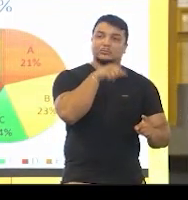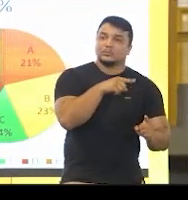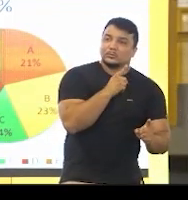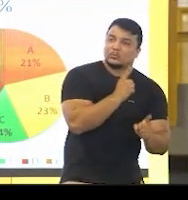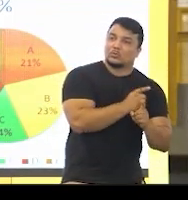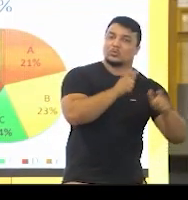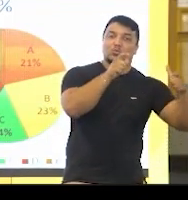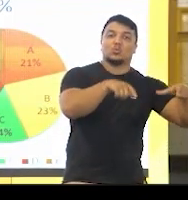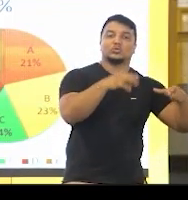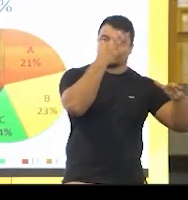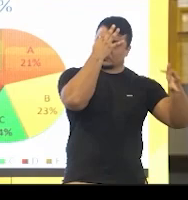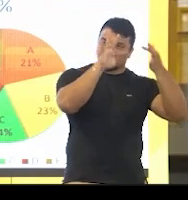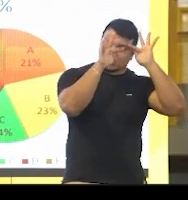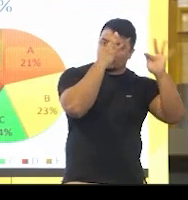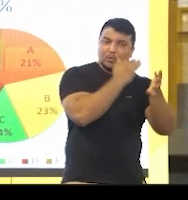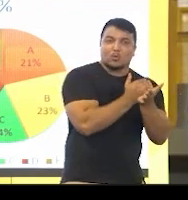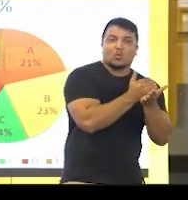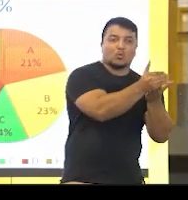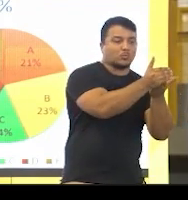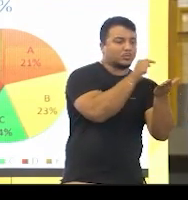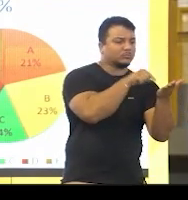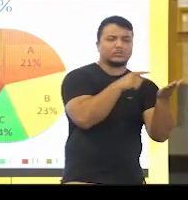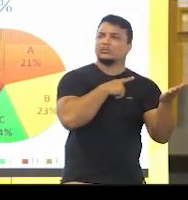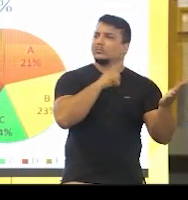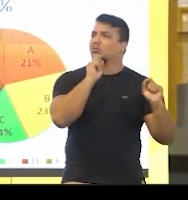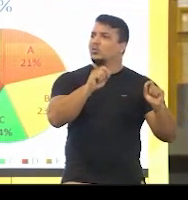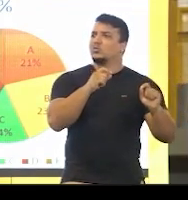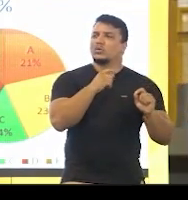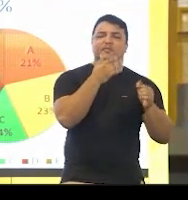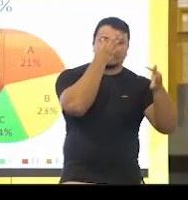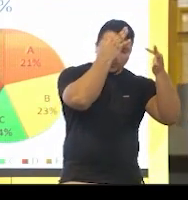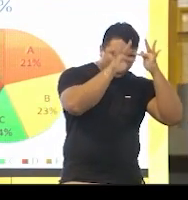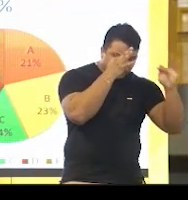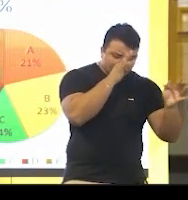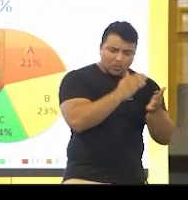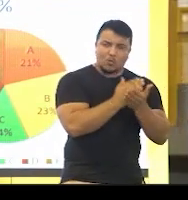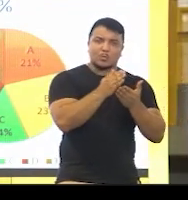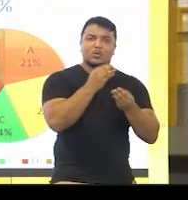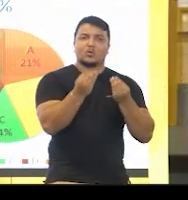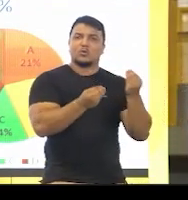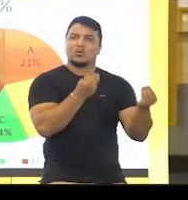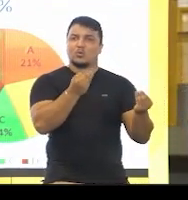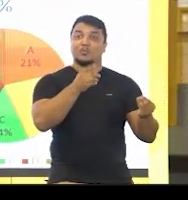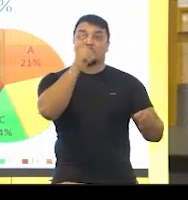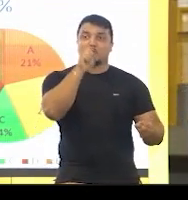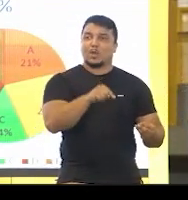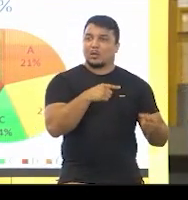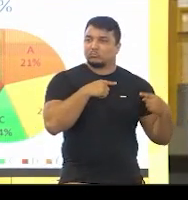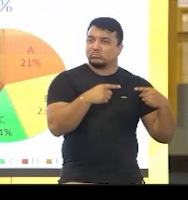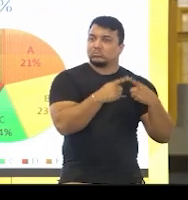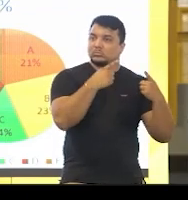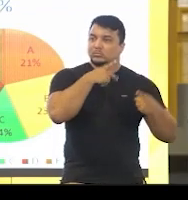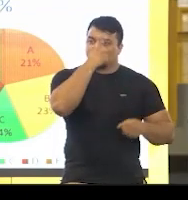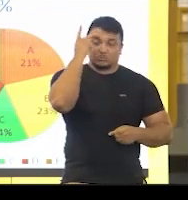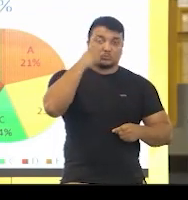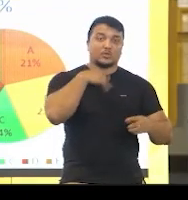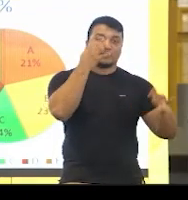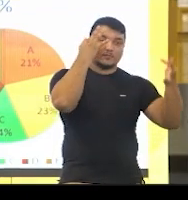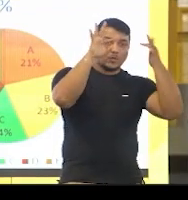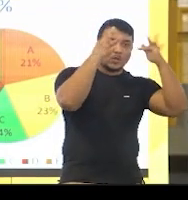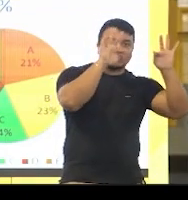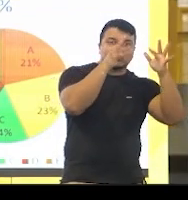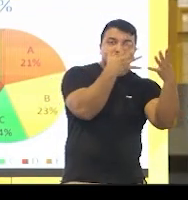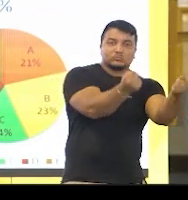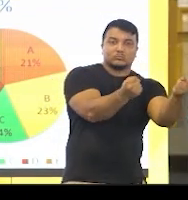o nascimento da filosofia. E Marden, o que foi o nascimento da filosofia? Foi justamente os filósofos